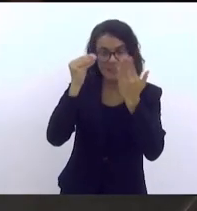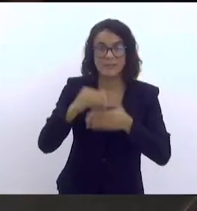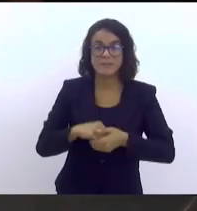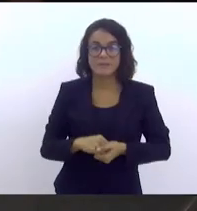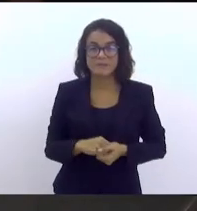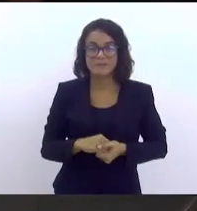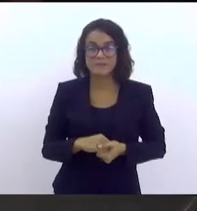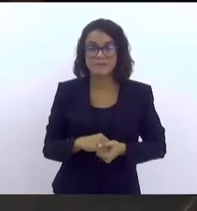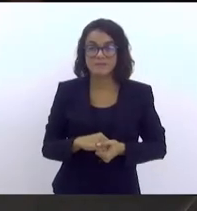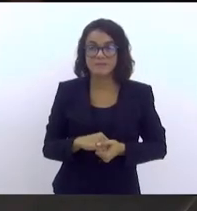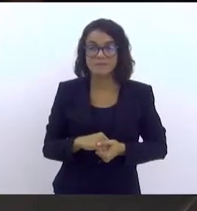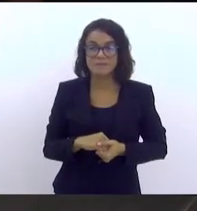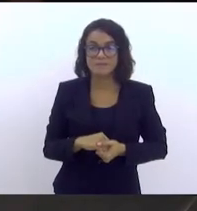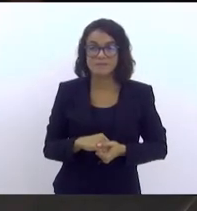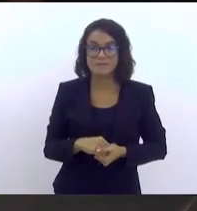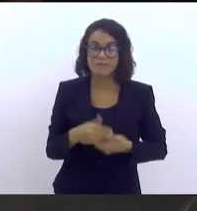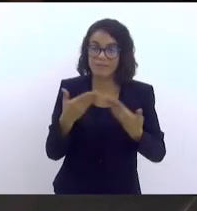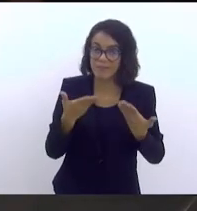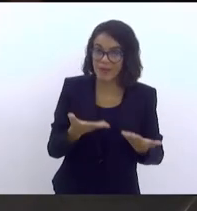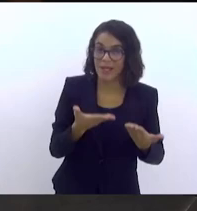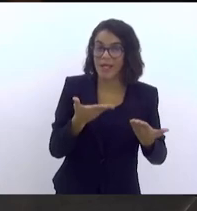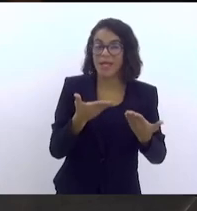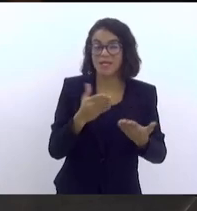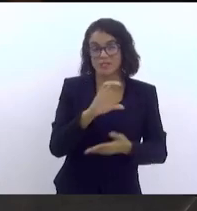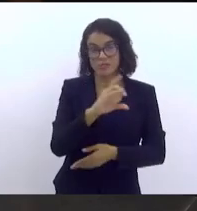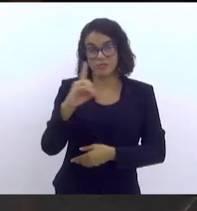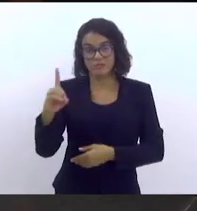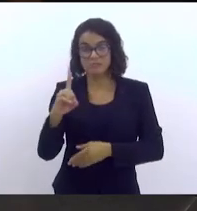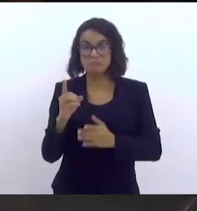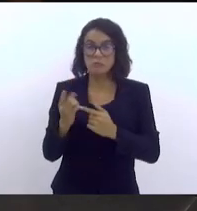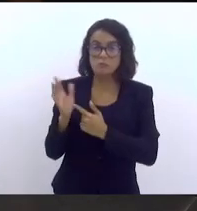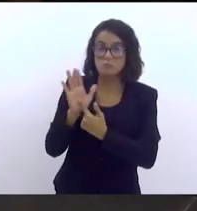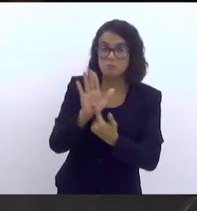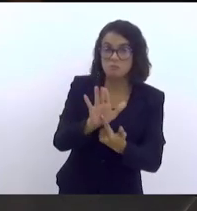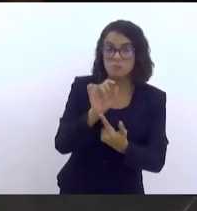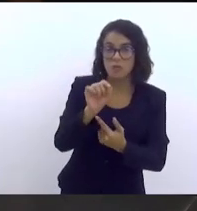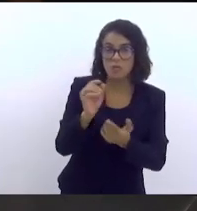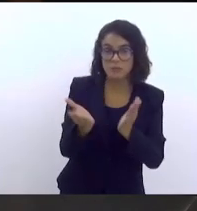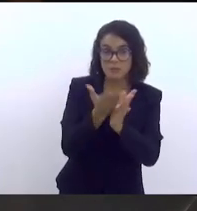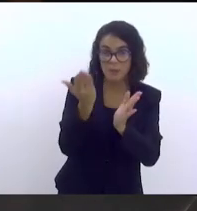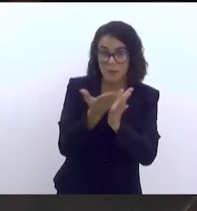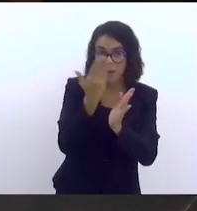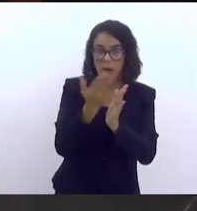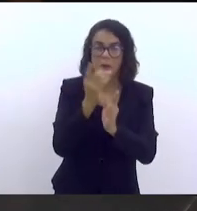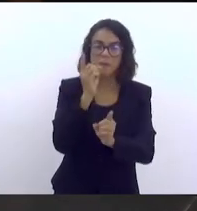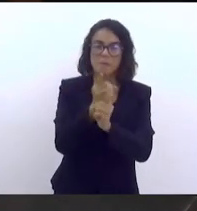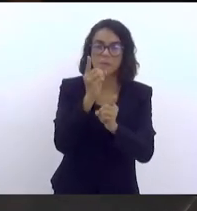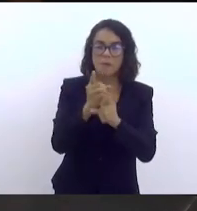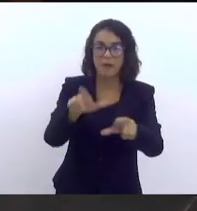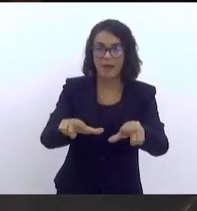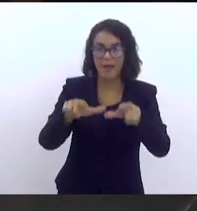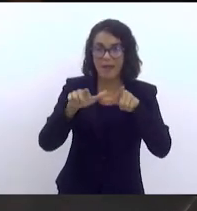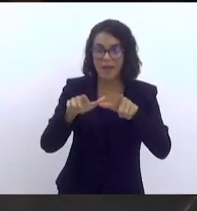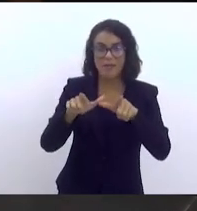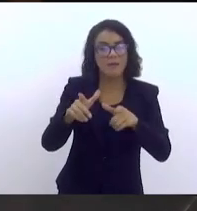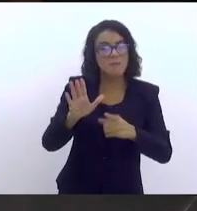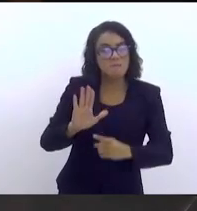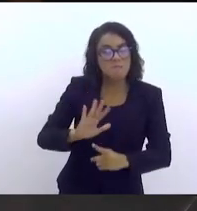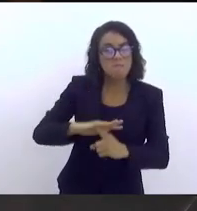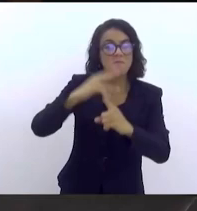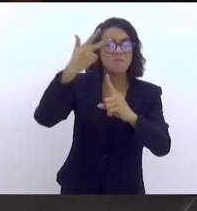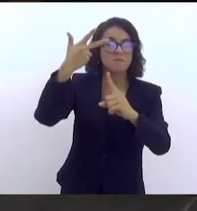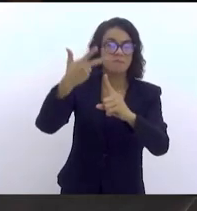né Isso é esse né esse coordenador indica então que este manual diagnóstico provocou ao menos